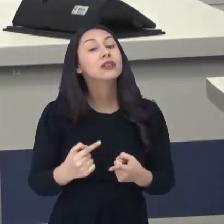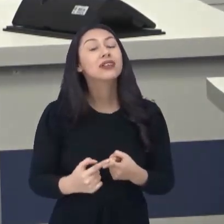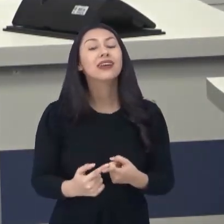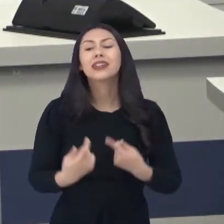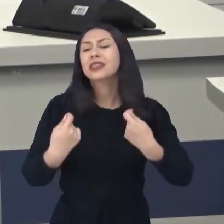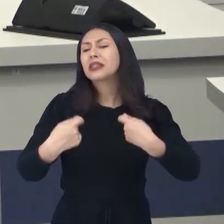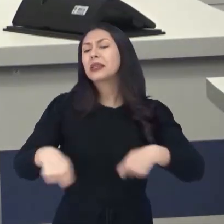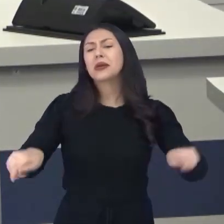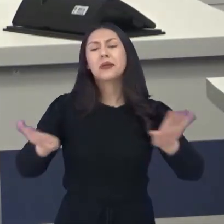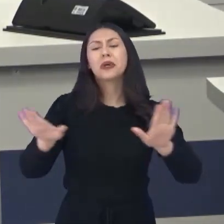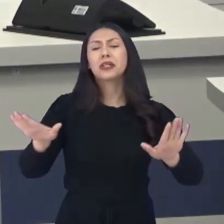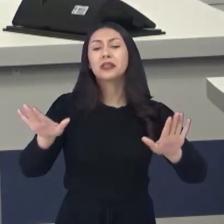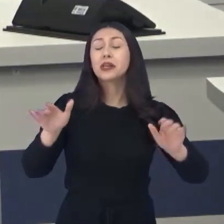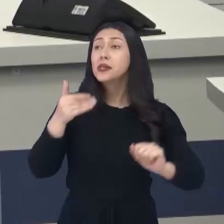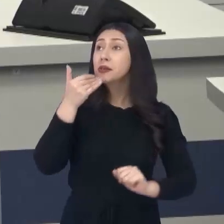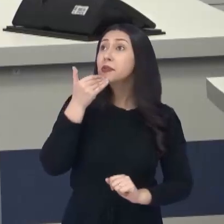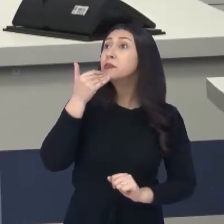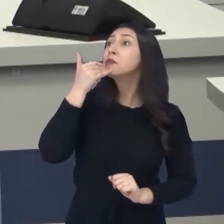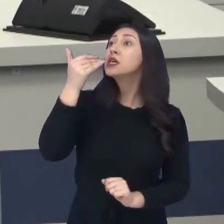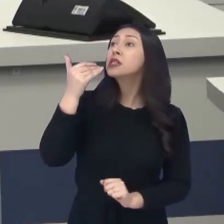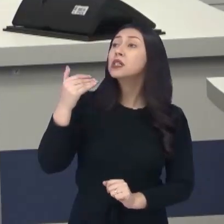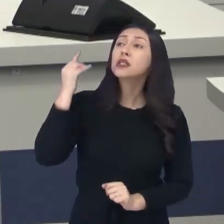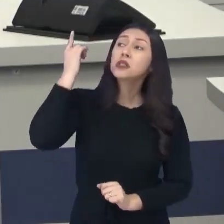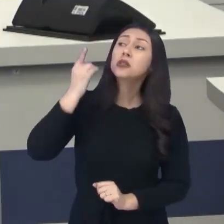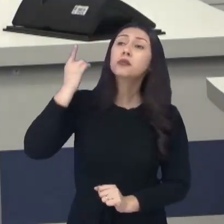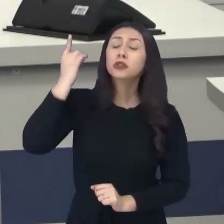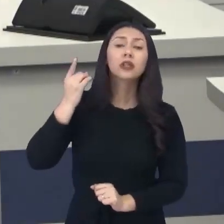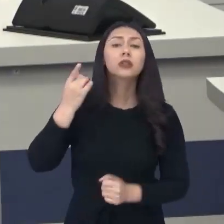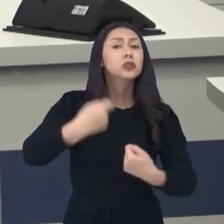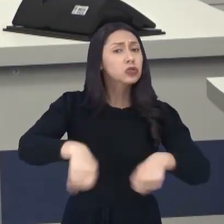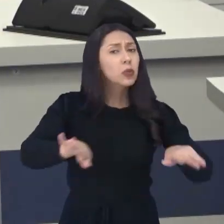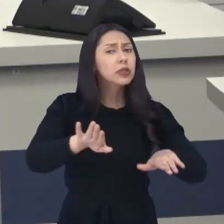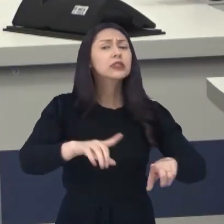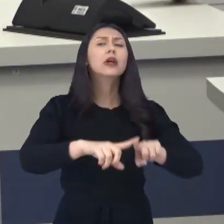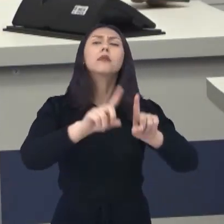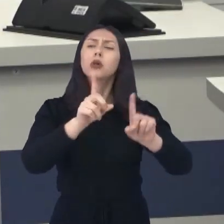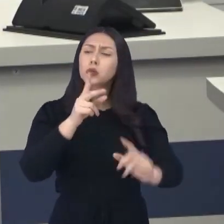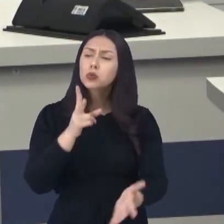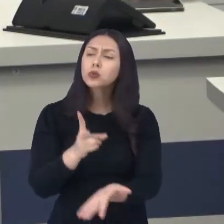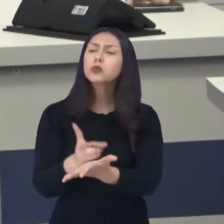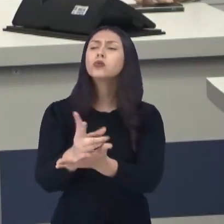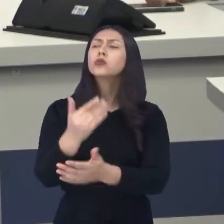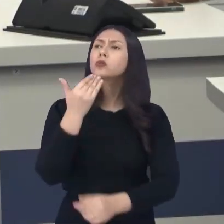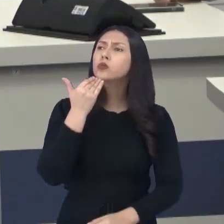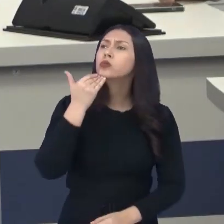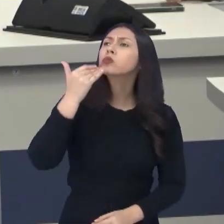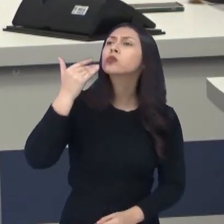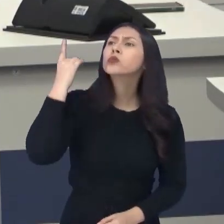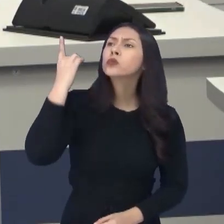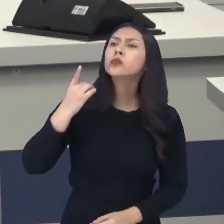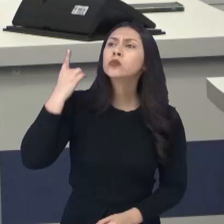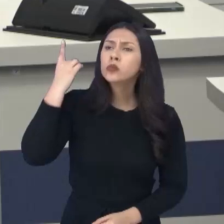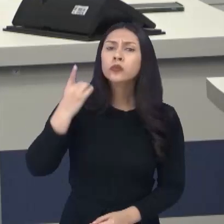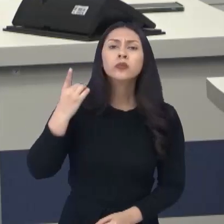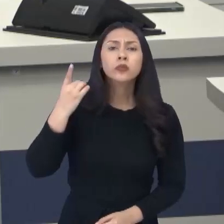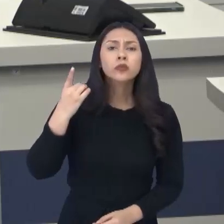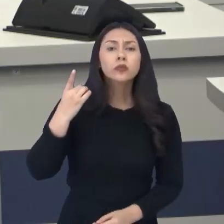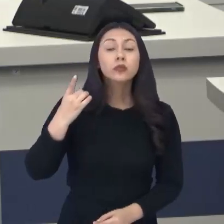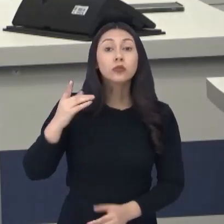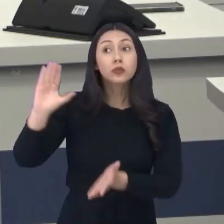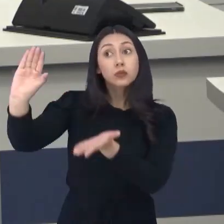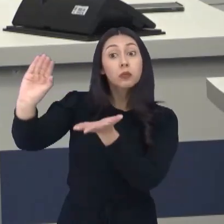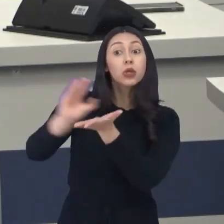nem pedir mais aos deputados, mas vamos continuar pedindo para os deputados a alocar